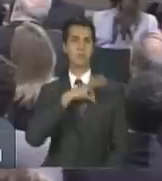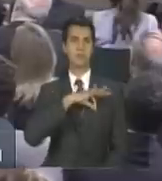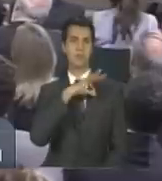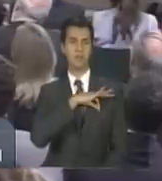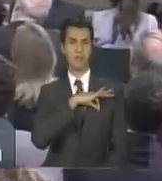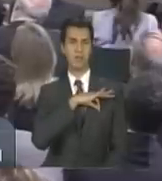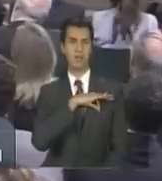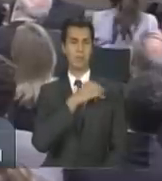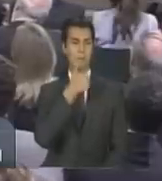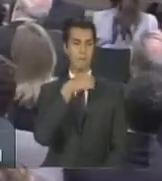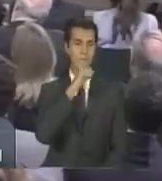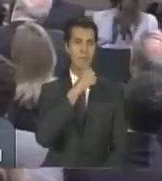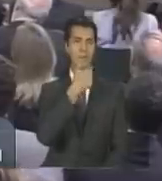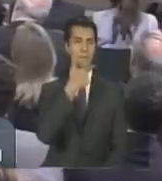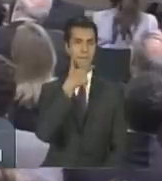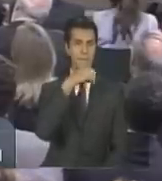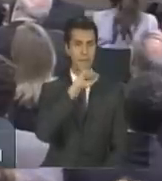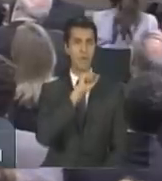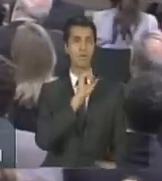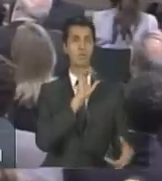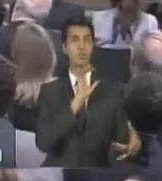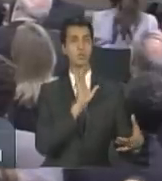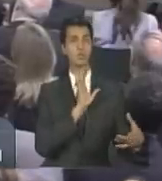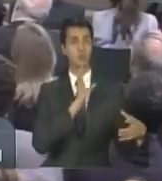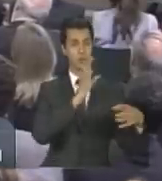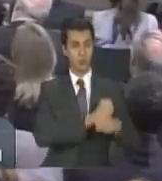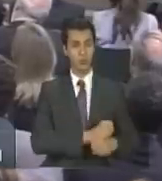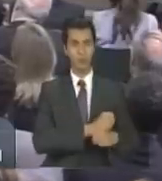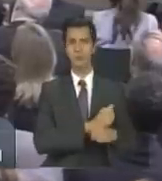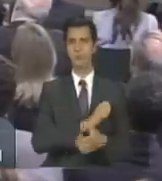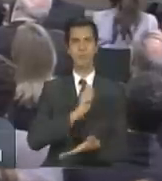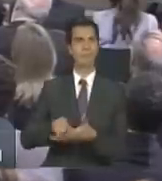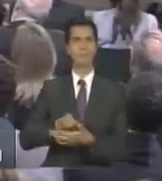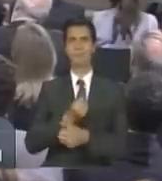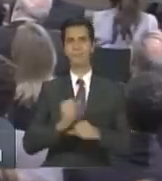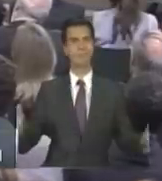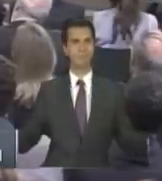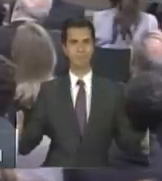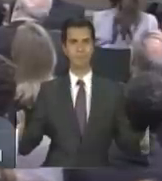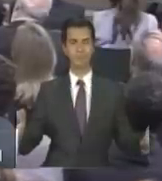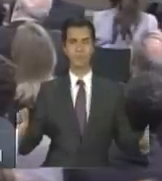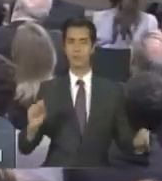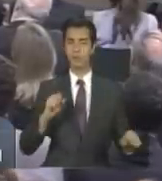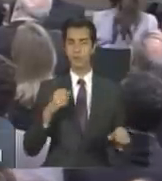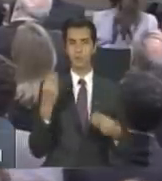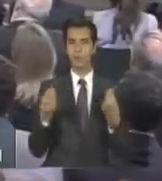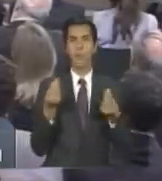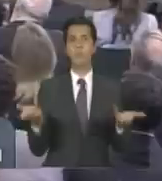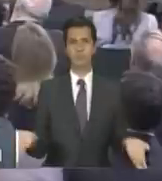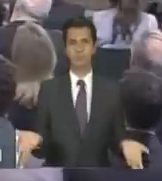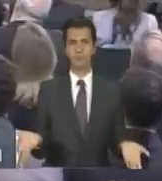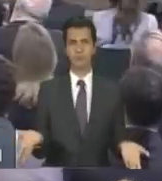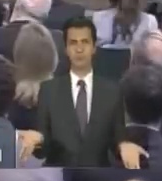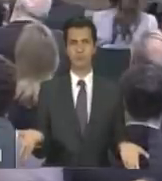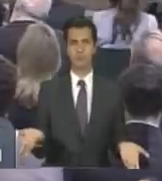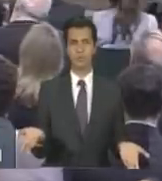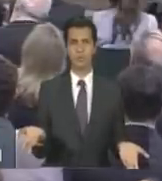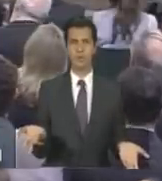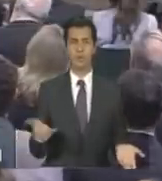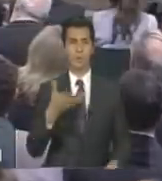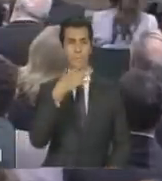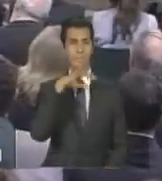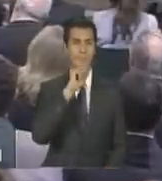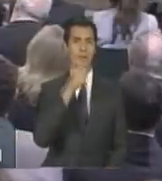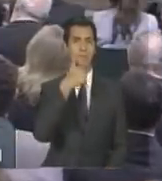o pai recebiam. Então, era impossível, a equação não fecharia nunca. Eles ganhavam,